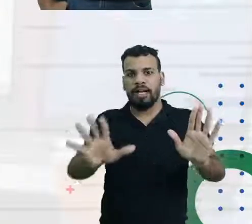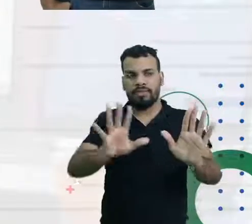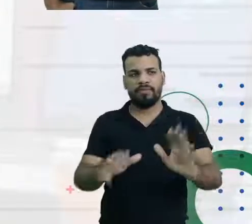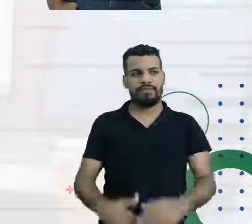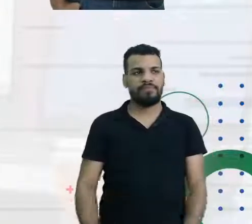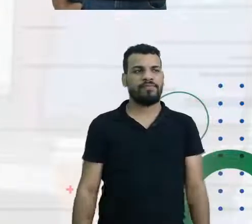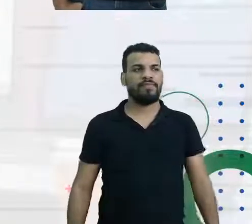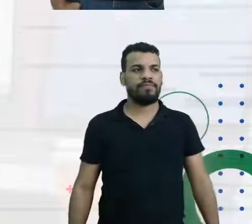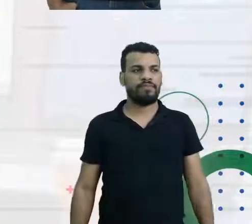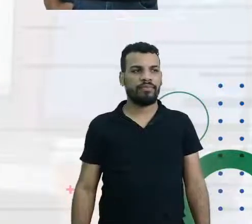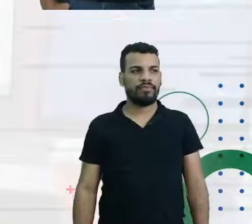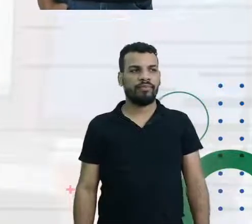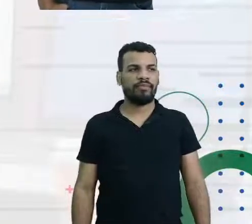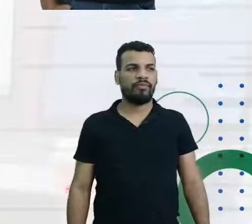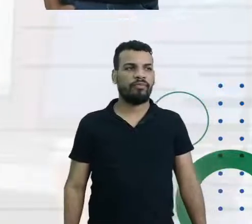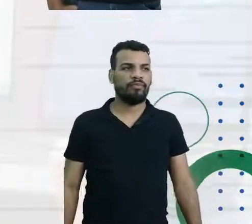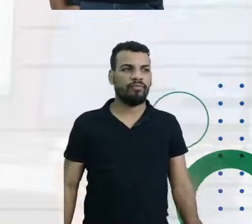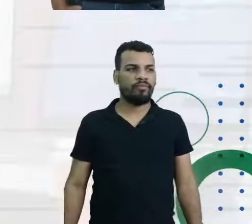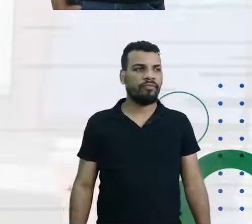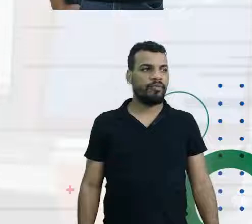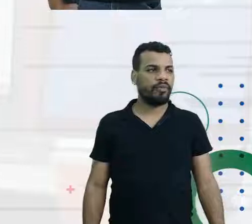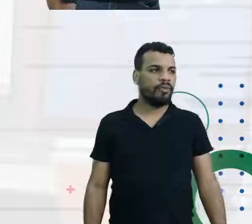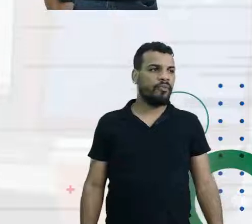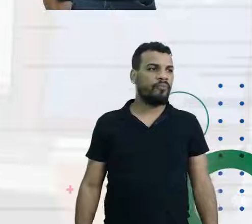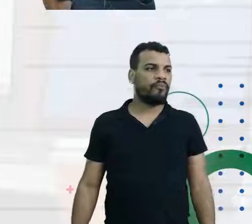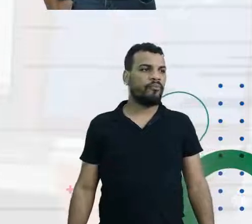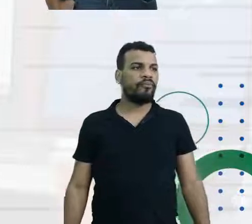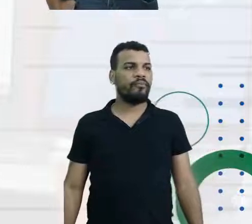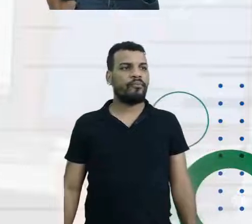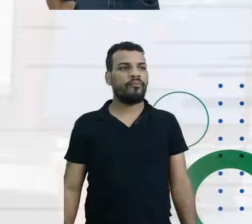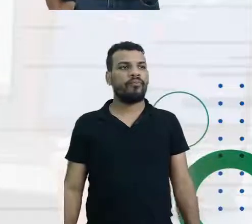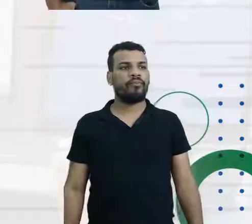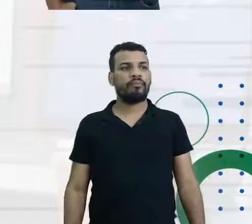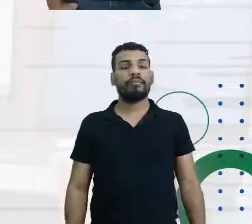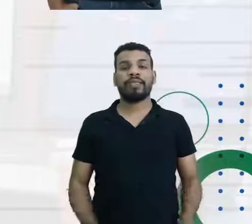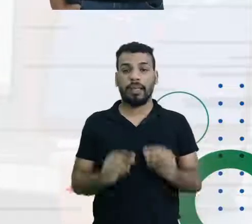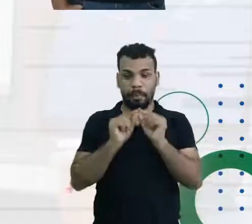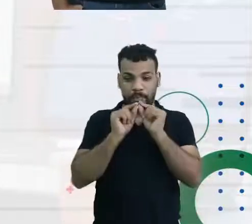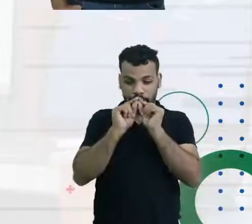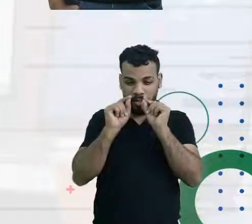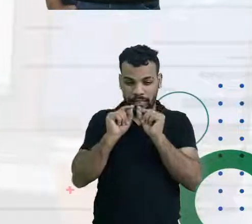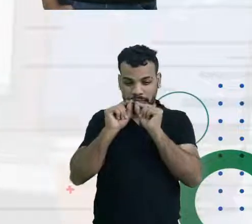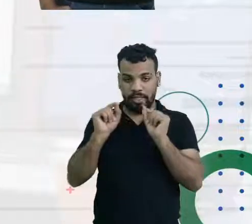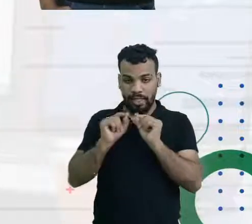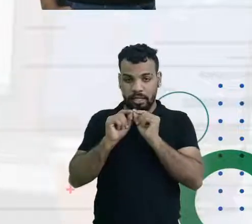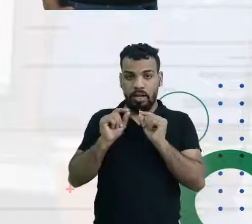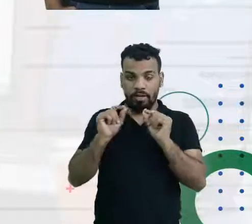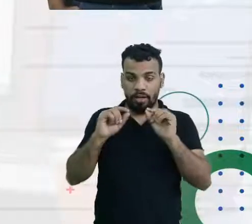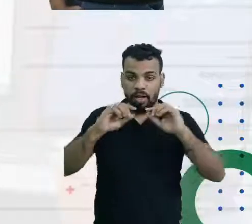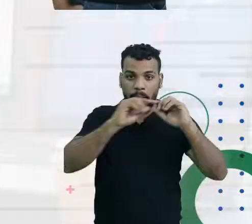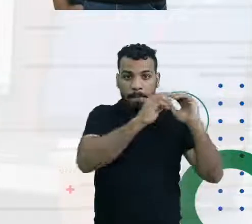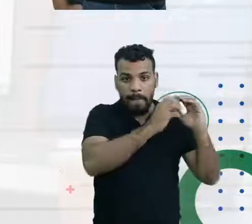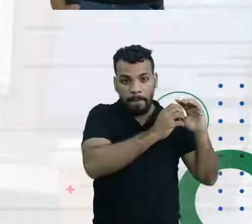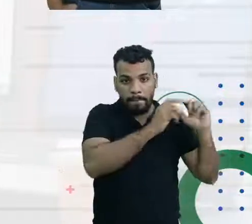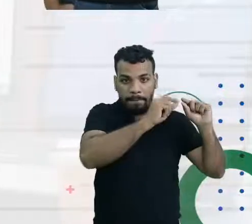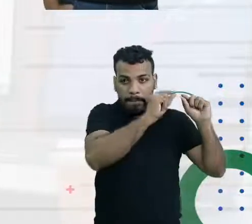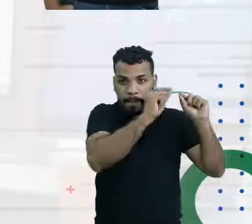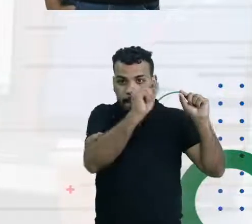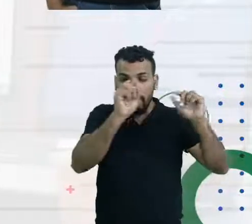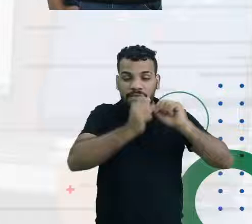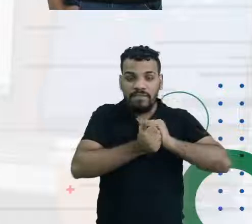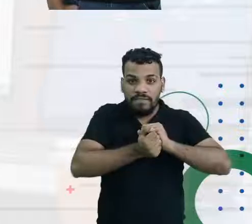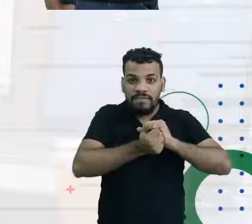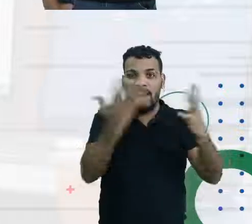E aí é assim que elas surgem nos games. O pixel art surge nos games por causa da limitação que os games tinham